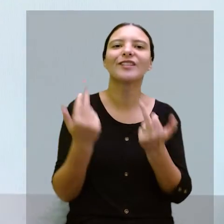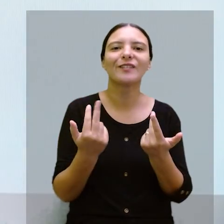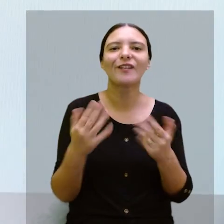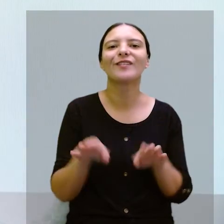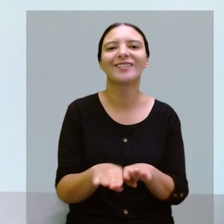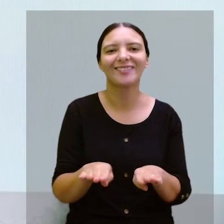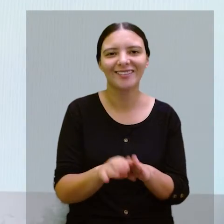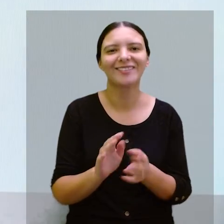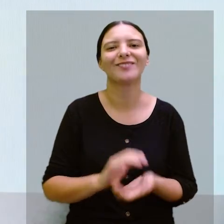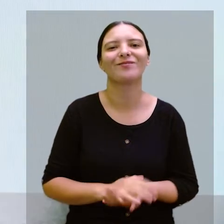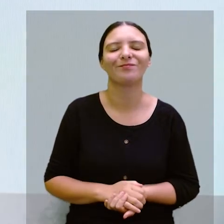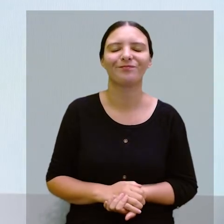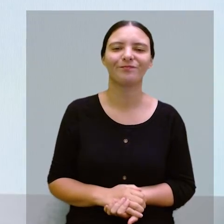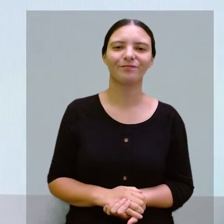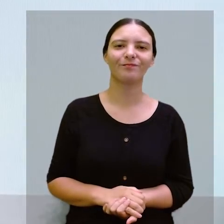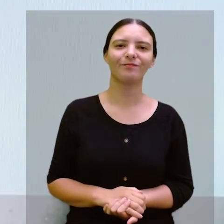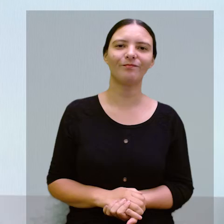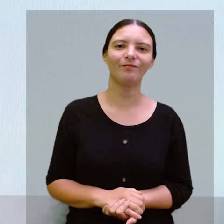também.